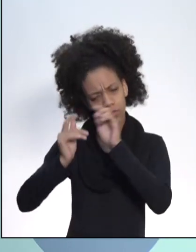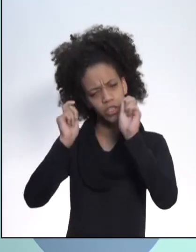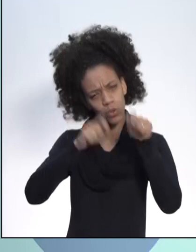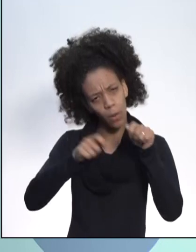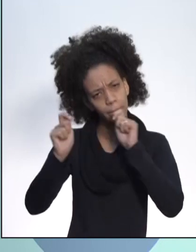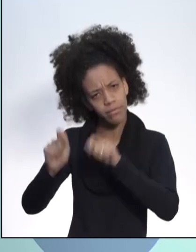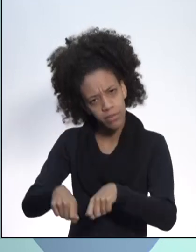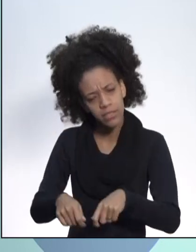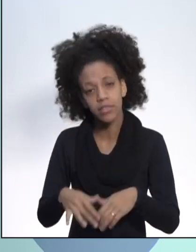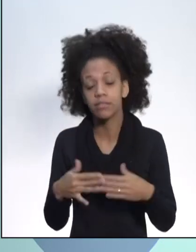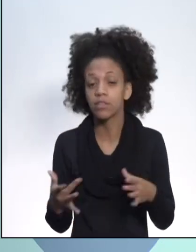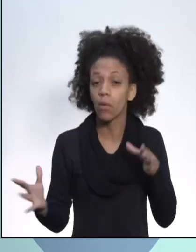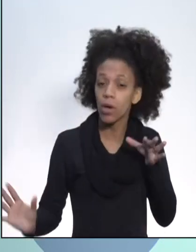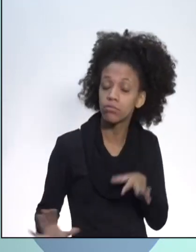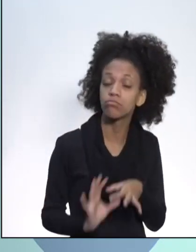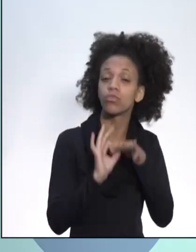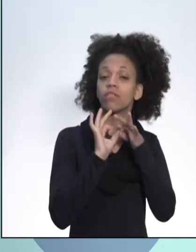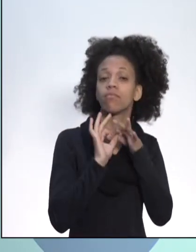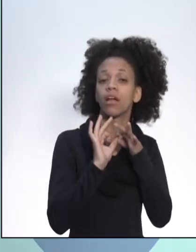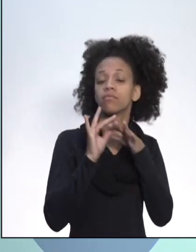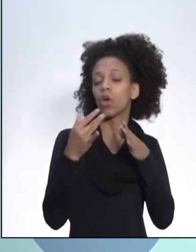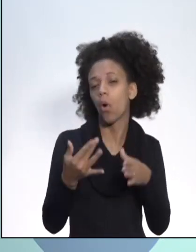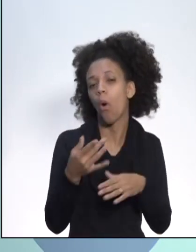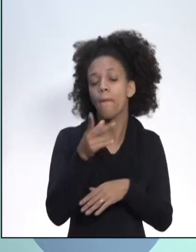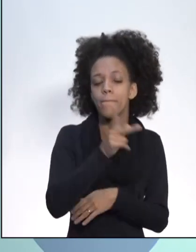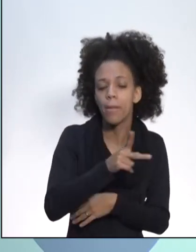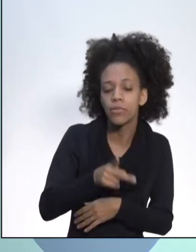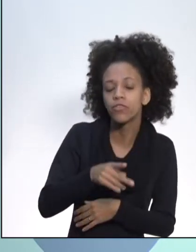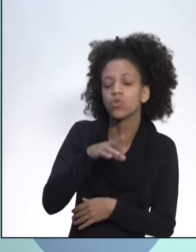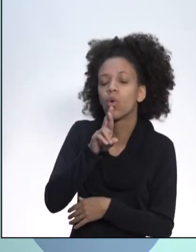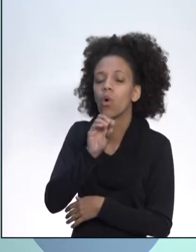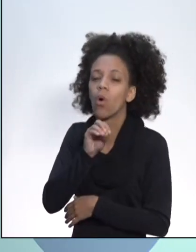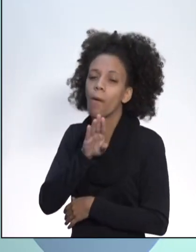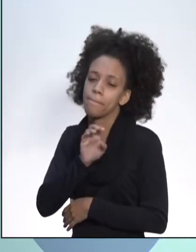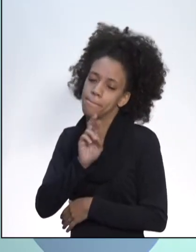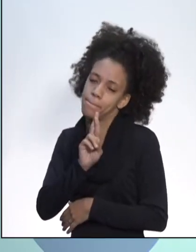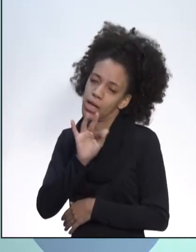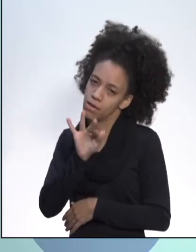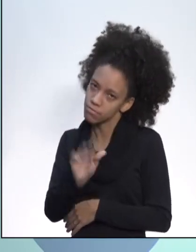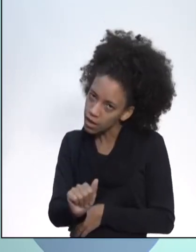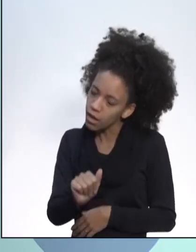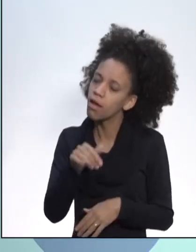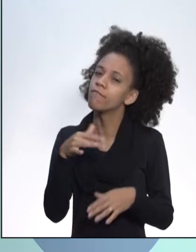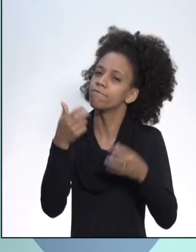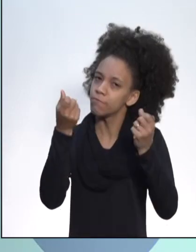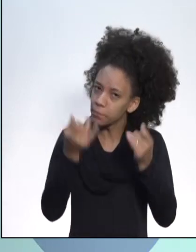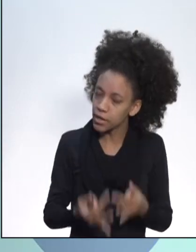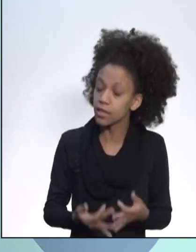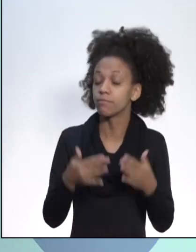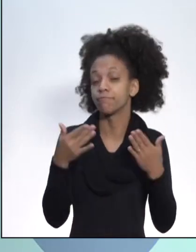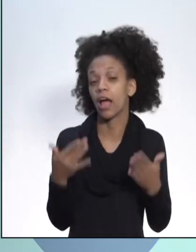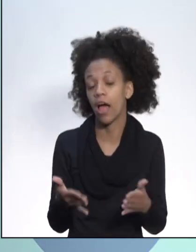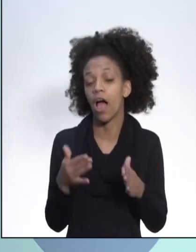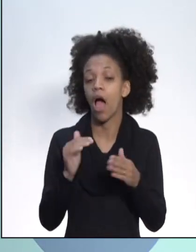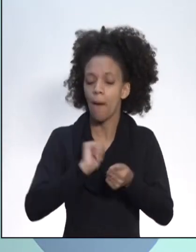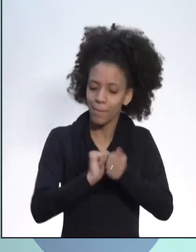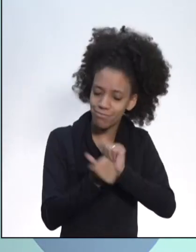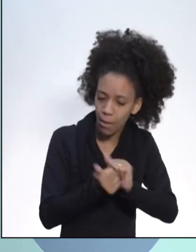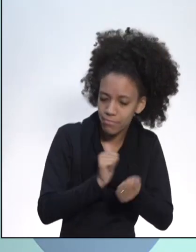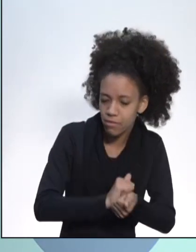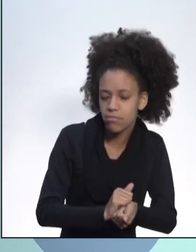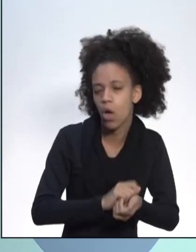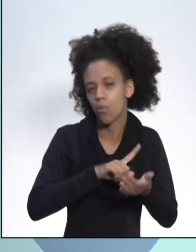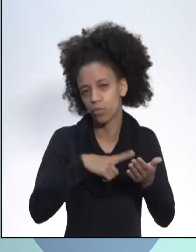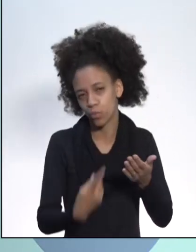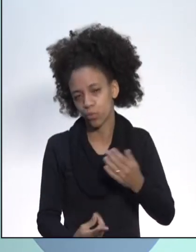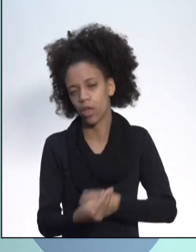então estão relacionadas, como a Roberta está frisando. É uma adaptação do caderno do estudante, né, do aluno, do projeto